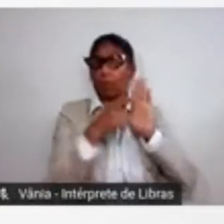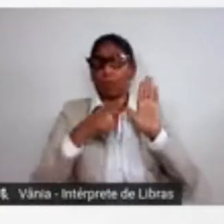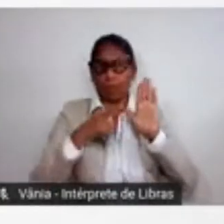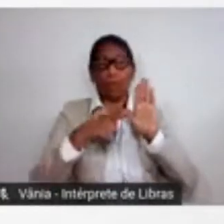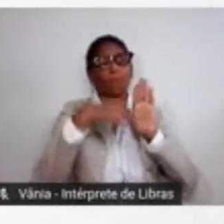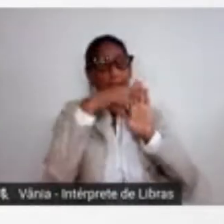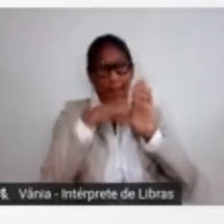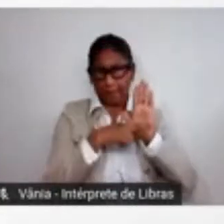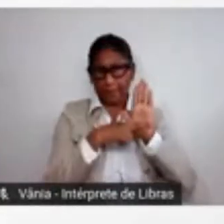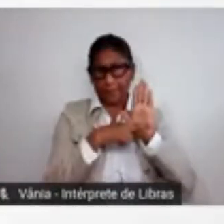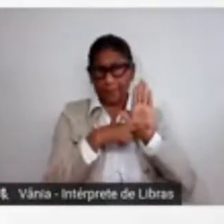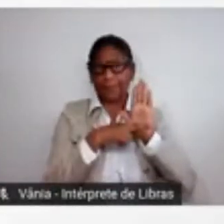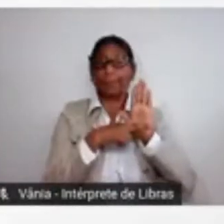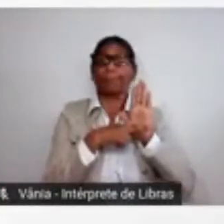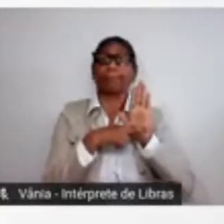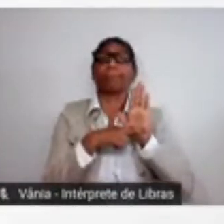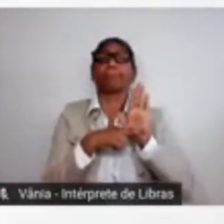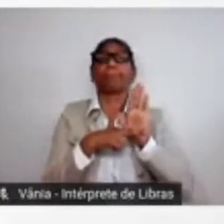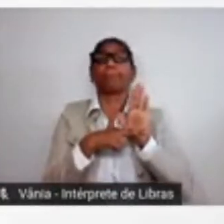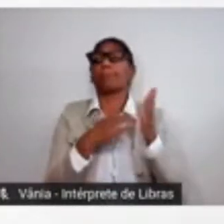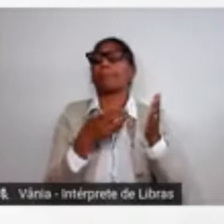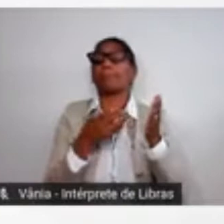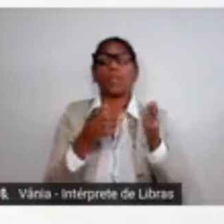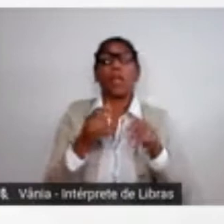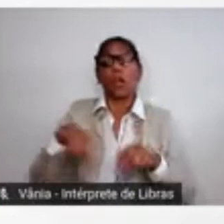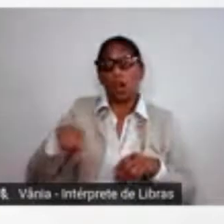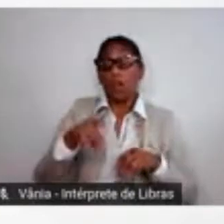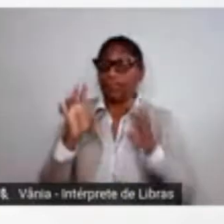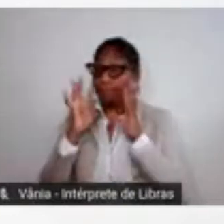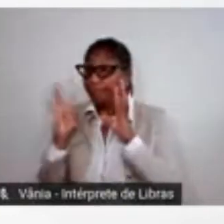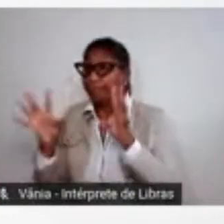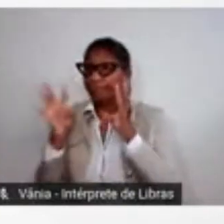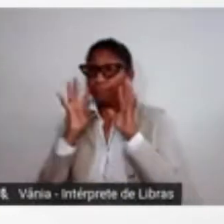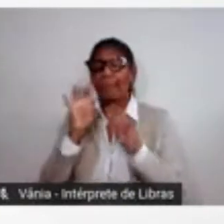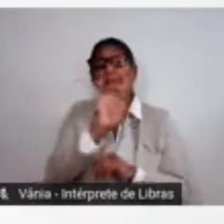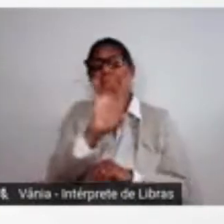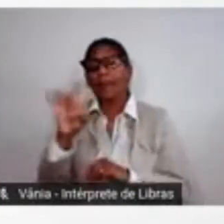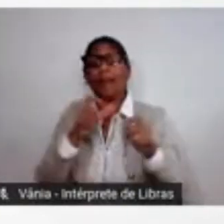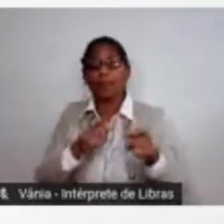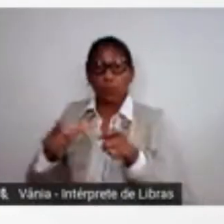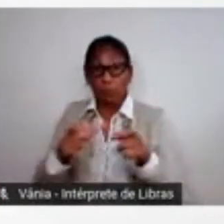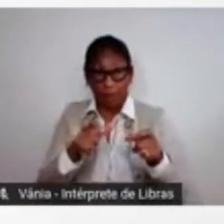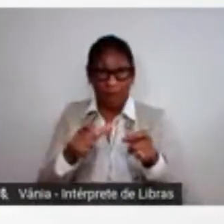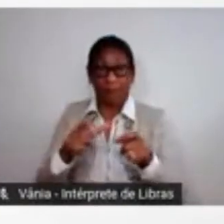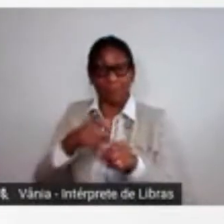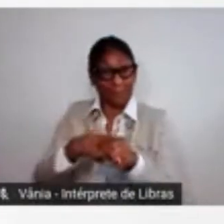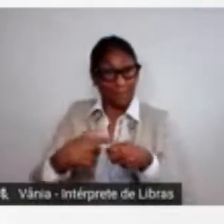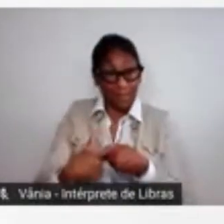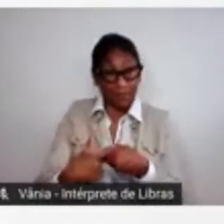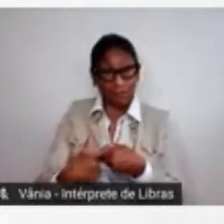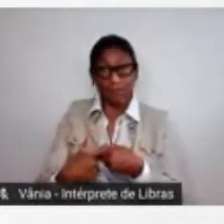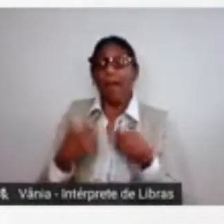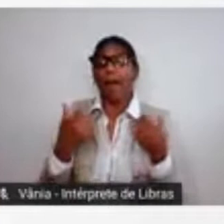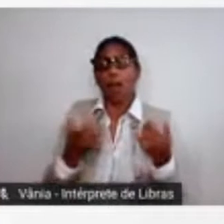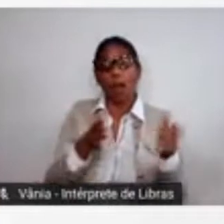regras, devemos sempre ouvindo as prefeituras, é importante dizer, é o momento de um processo agora, a gente pode passar